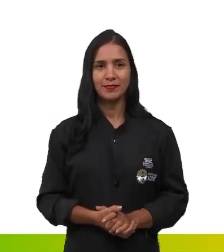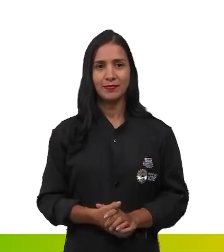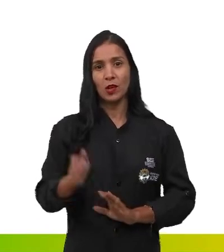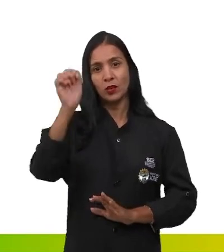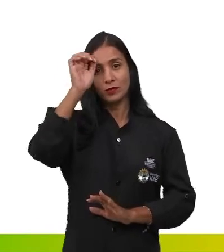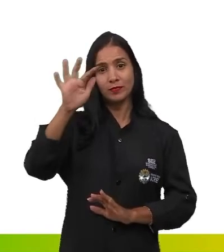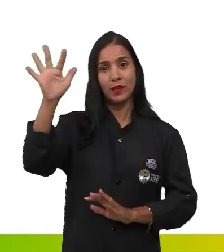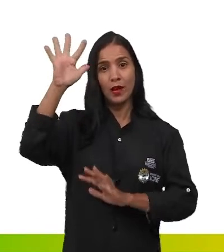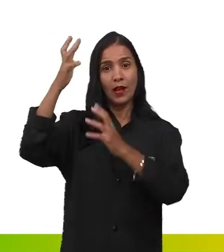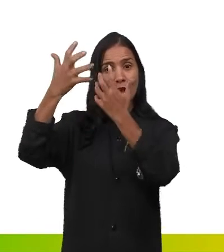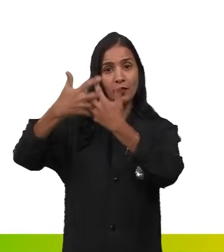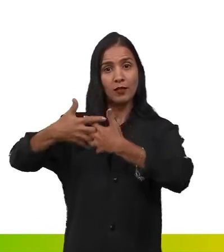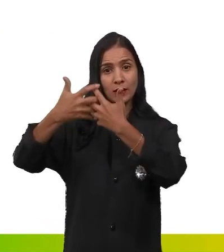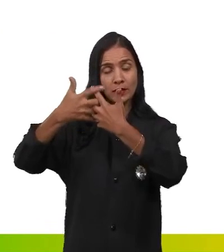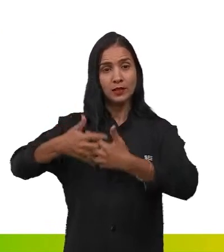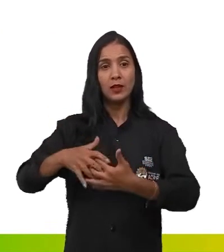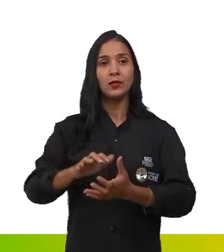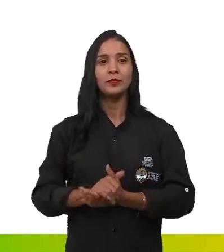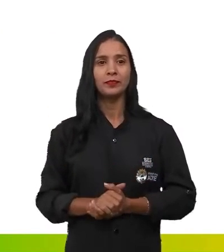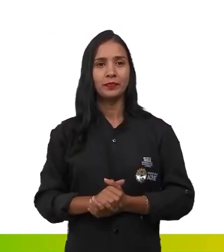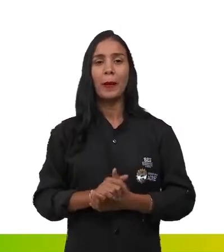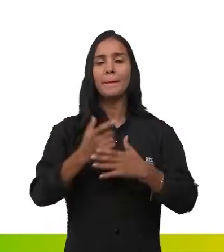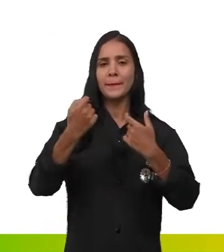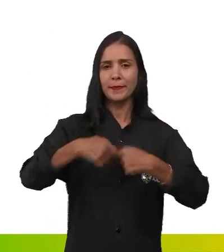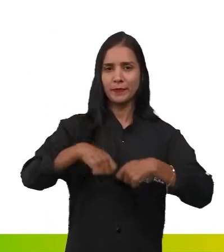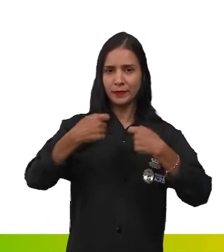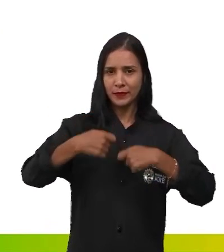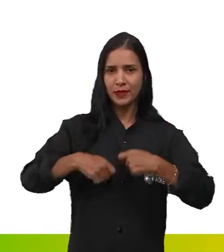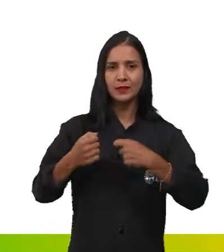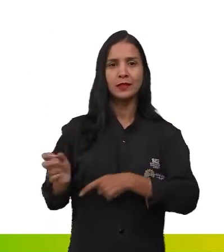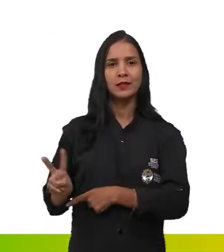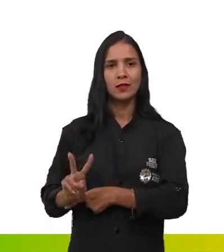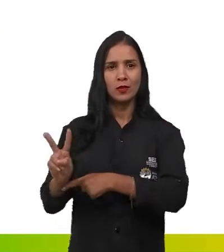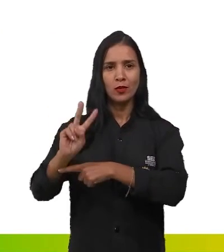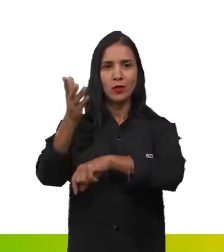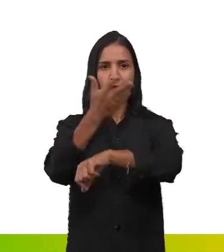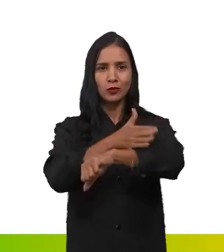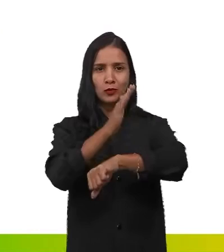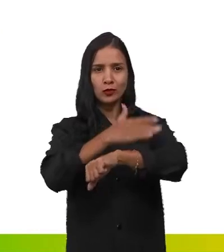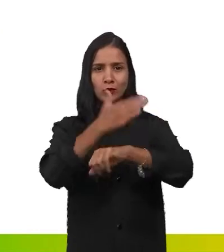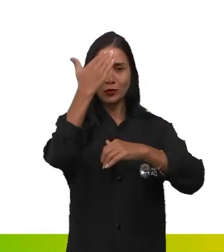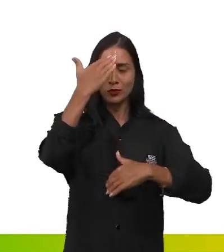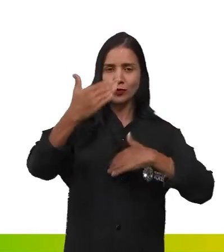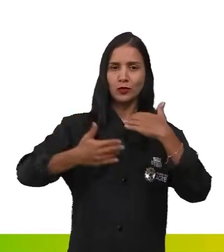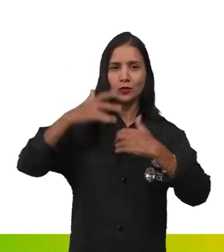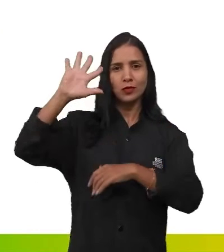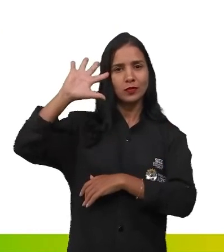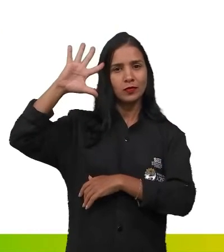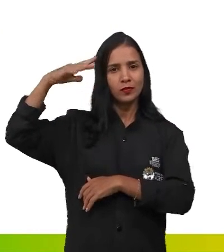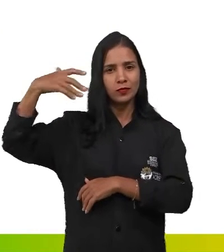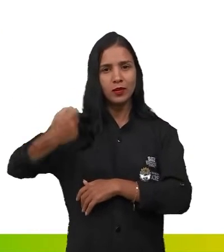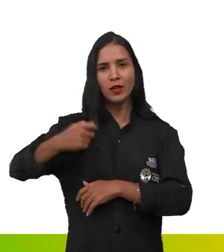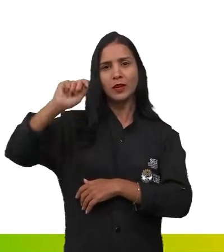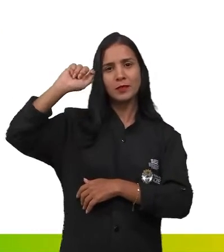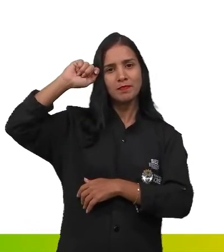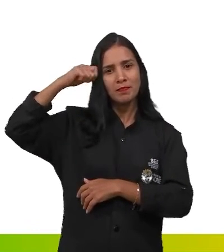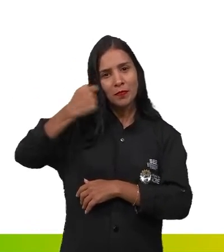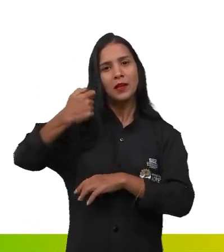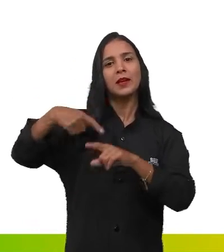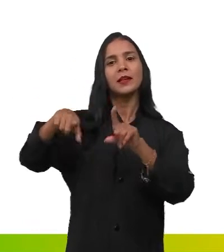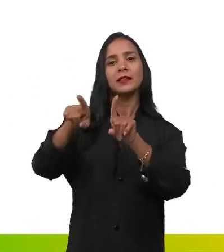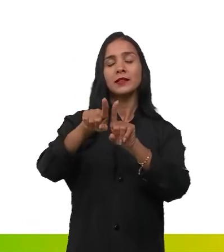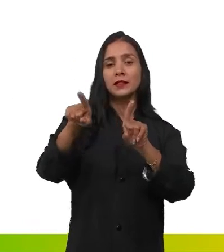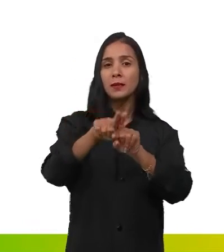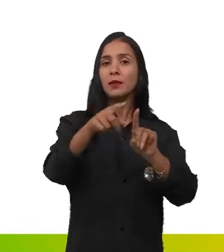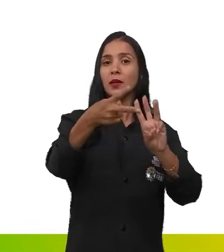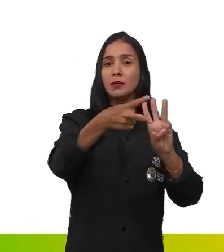aqui, reconhecer as práticas corporais de matriz africana, afro-brasileira e indígena como expressões artísticas é reconhecer o